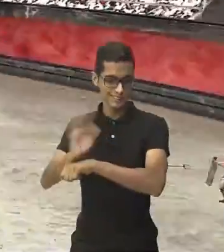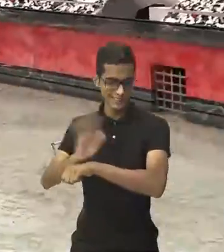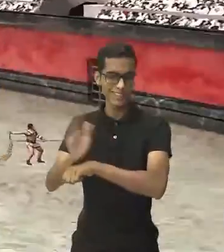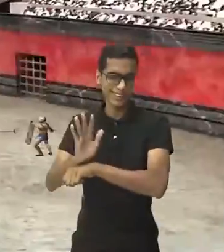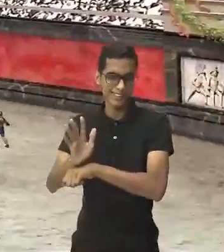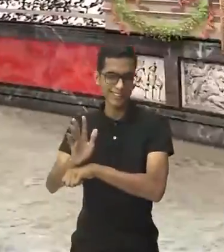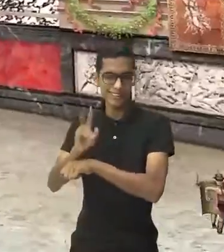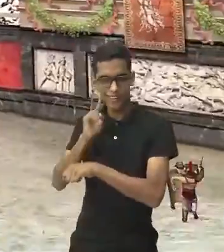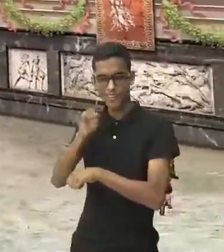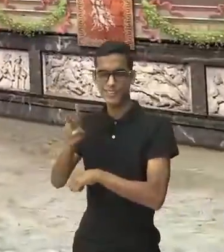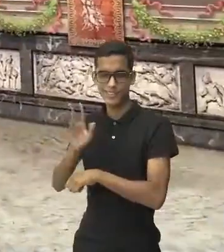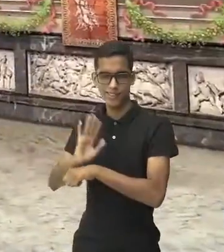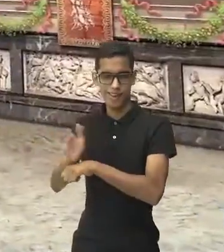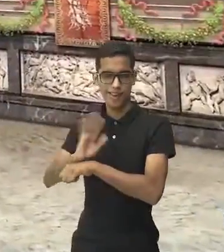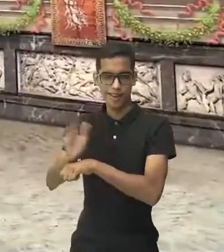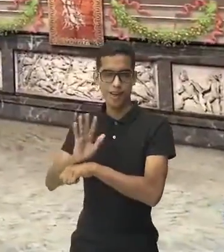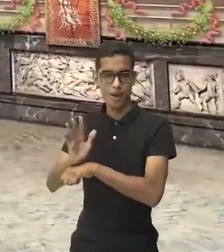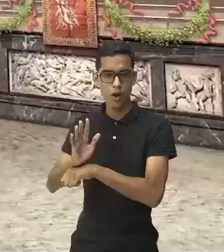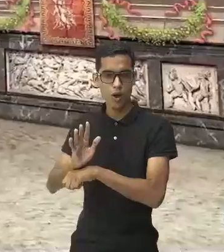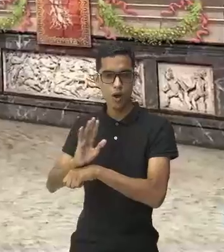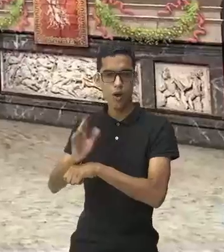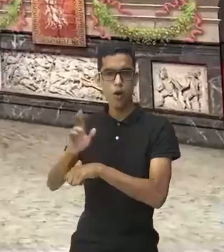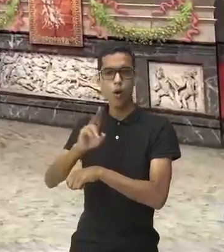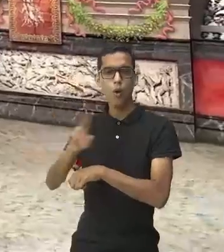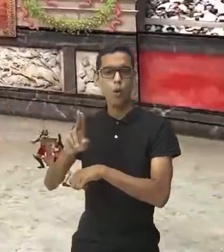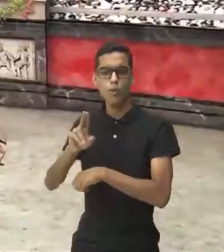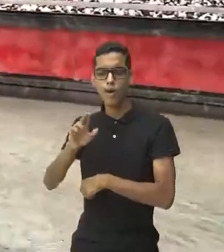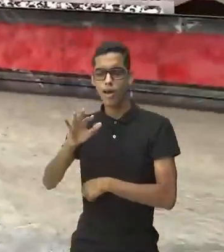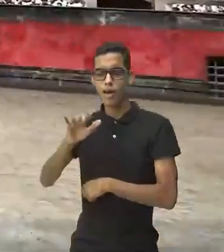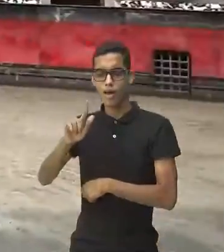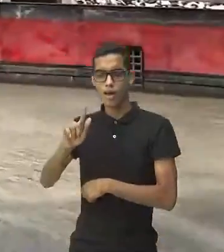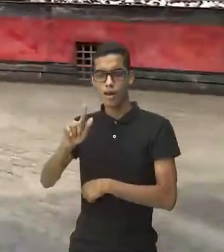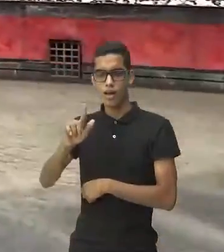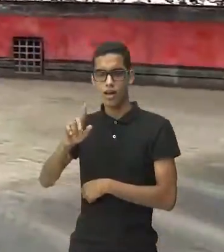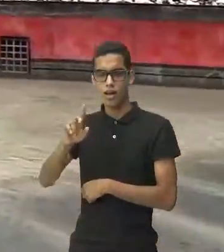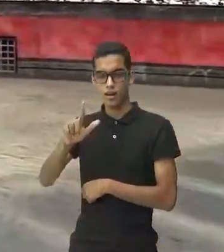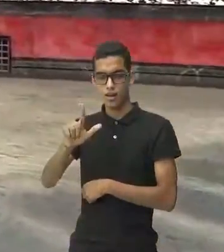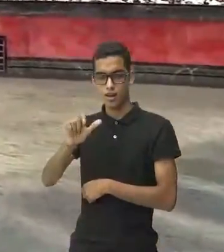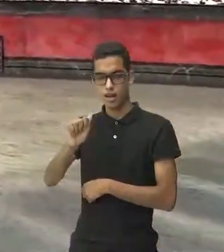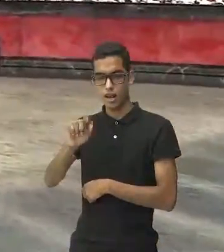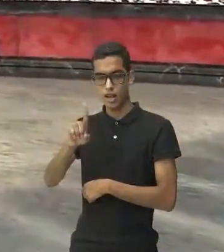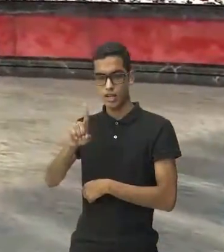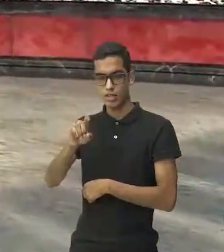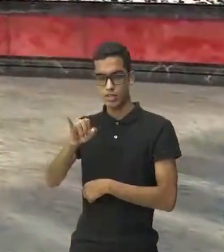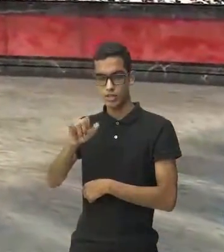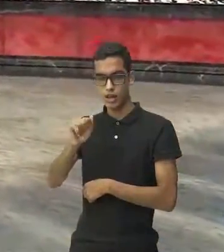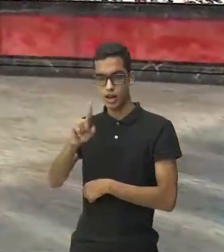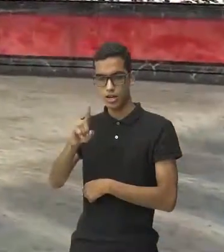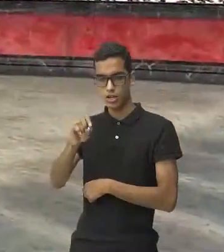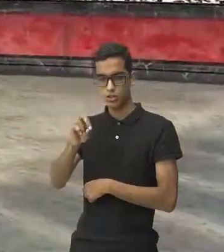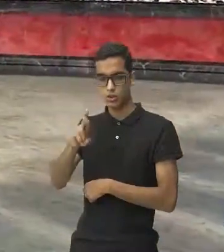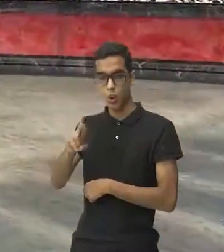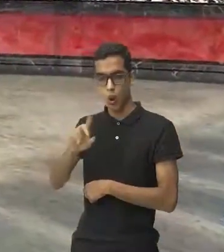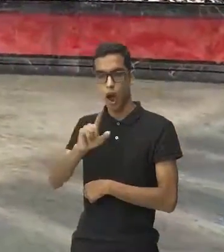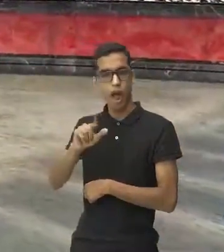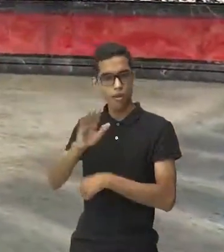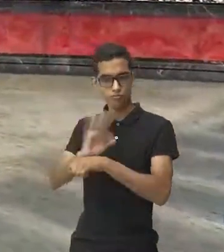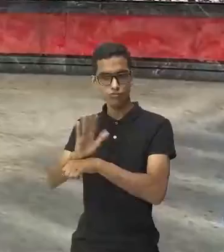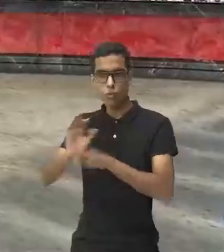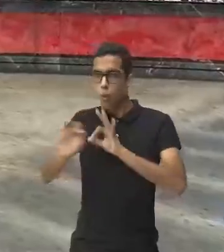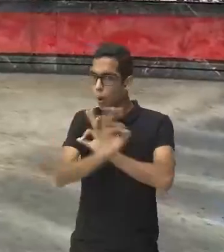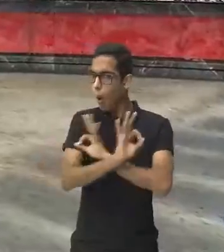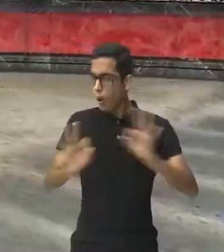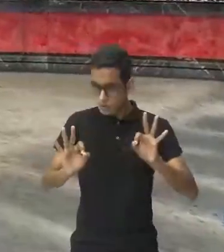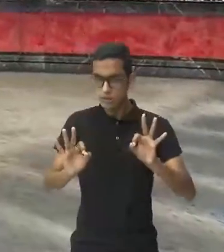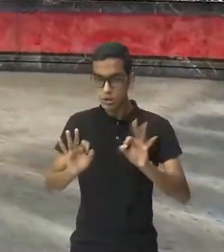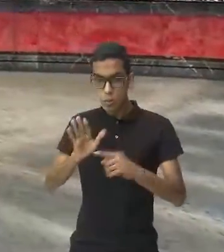cinema, né, gente? Destaca-se o filme Gladiador. Se você ainda não assistiu, eu recomendo. É um filme muito bom, que retrata esse período da história romana de